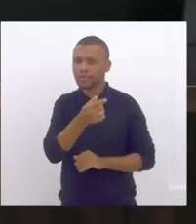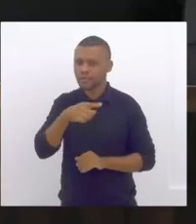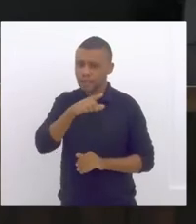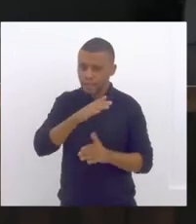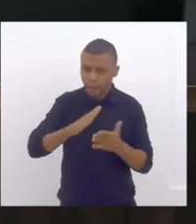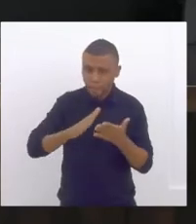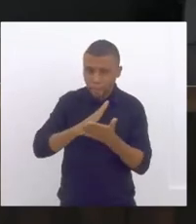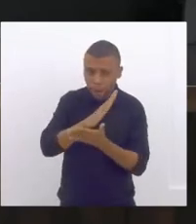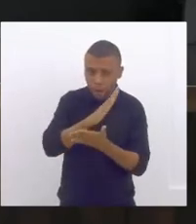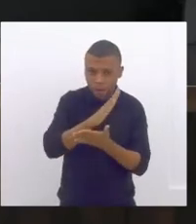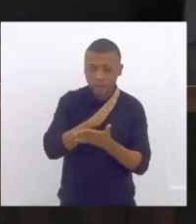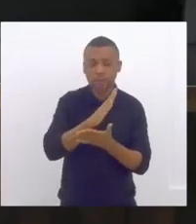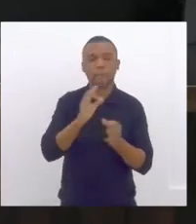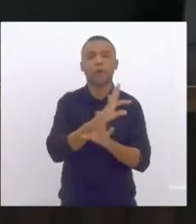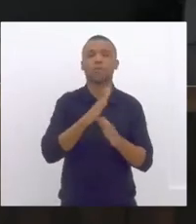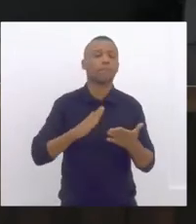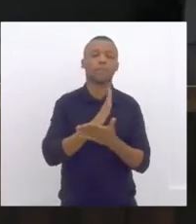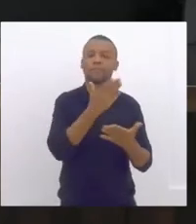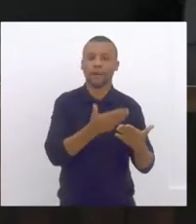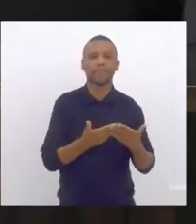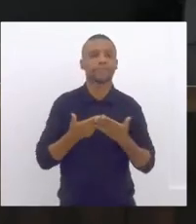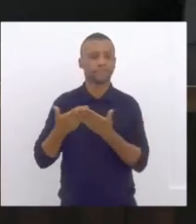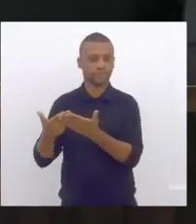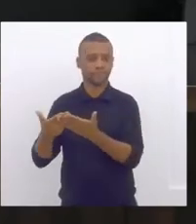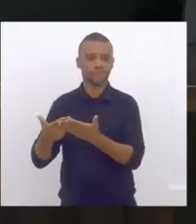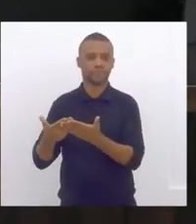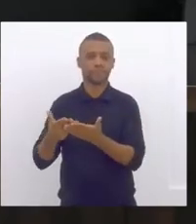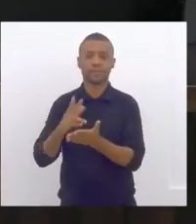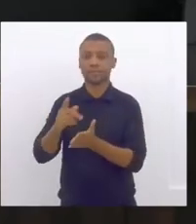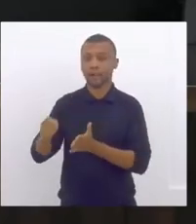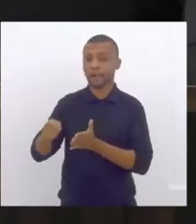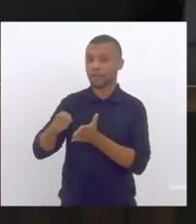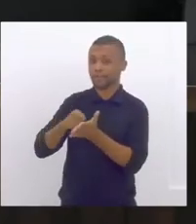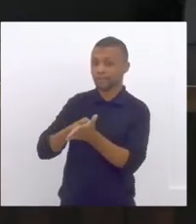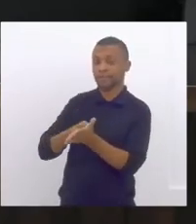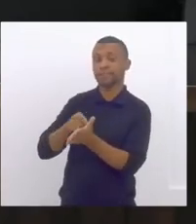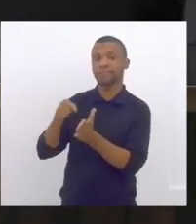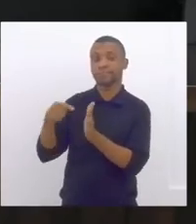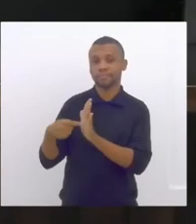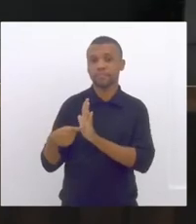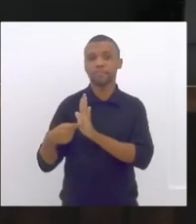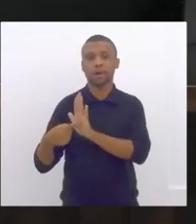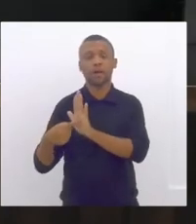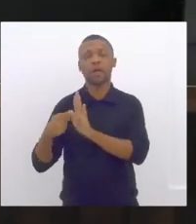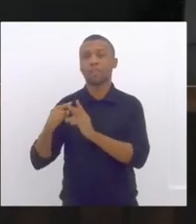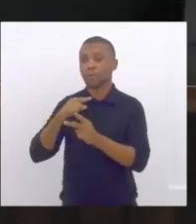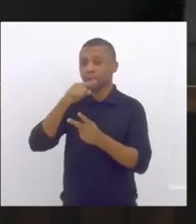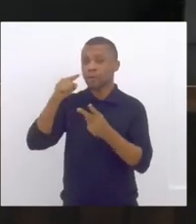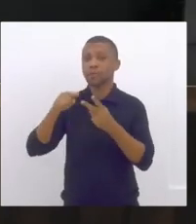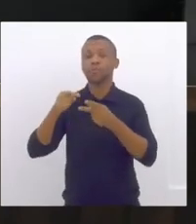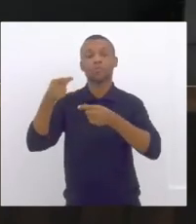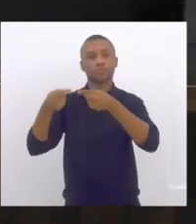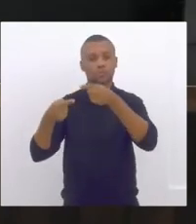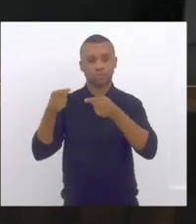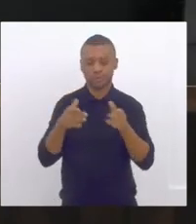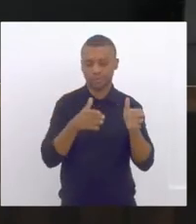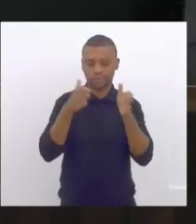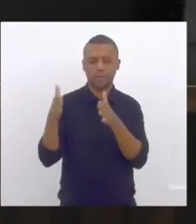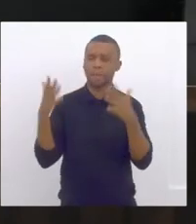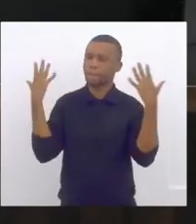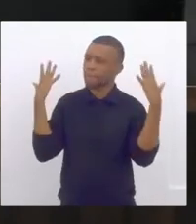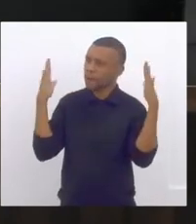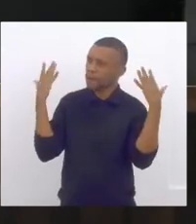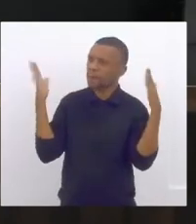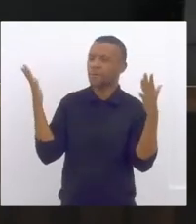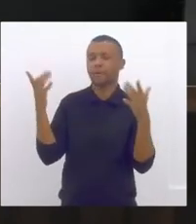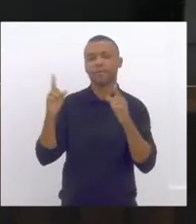aprovam, permaneçam como estão, aprovado. Vai a redação do vencido para a segunda discussão. Parabéns, parabéns